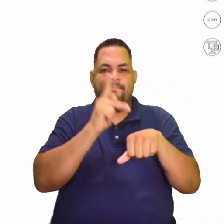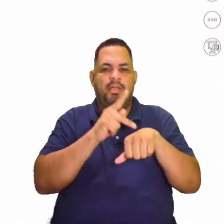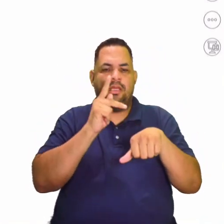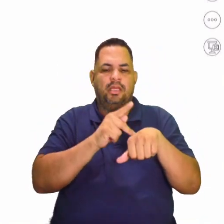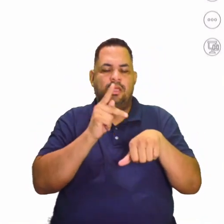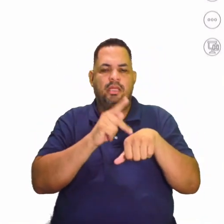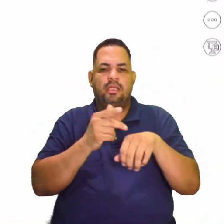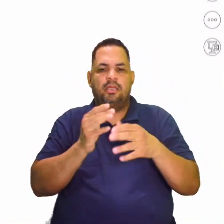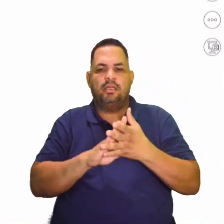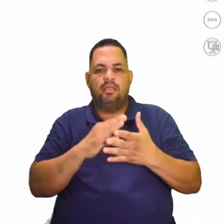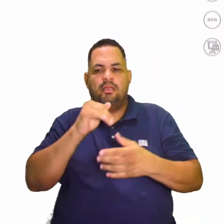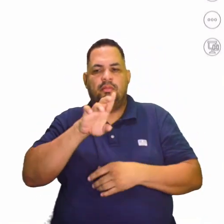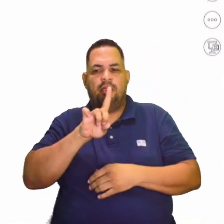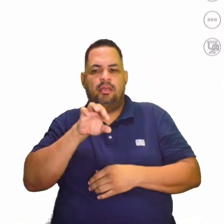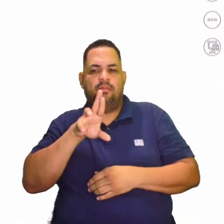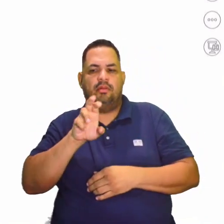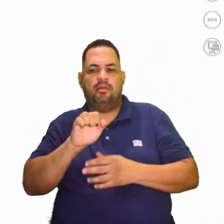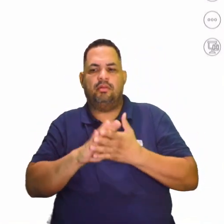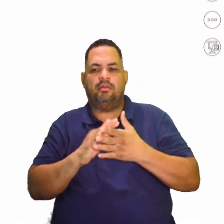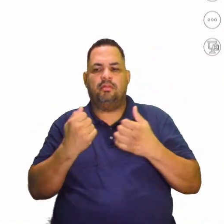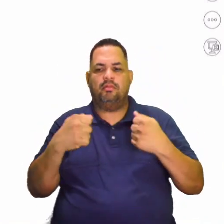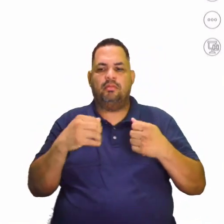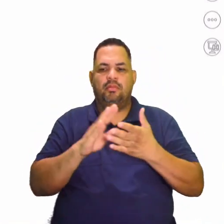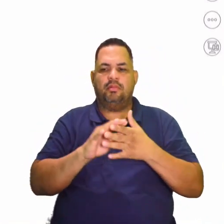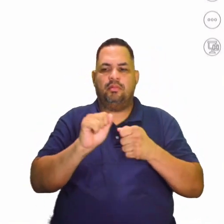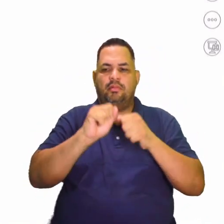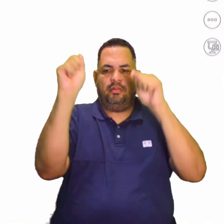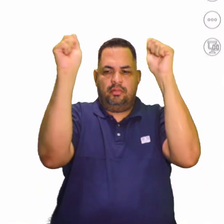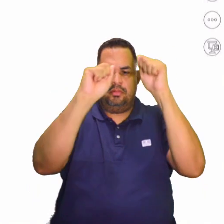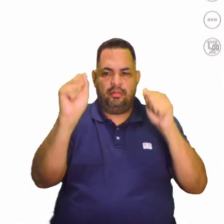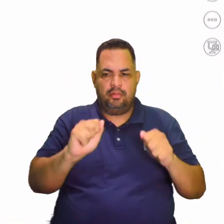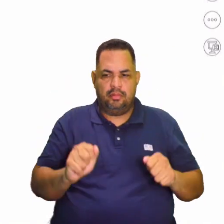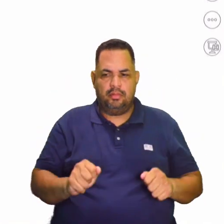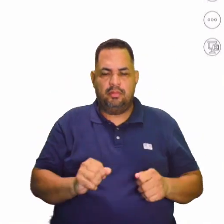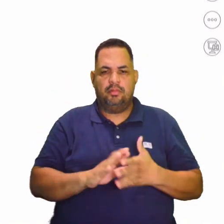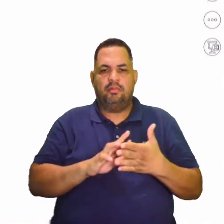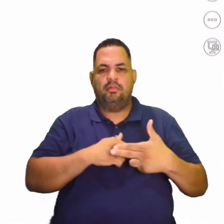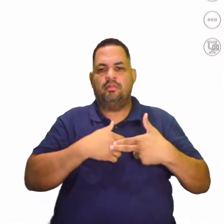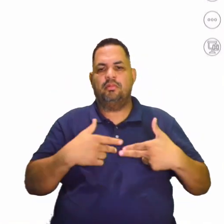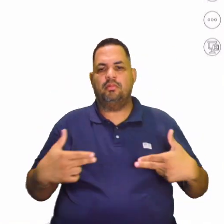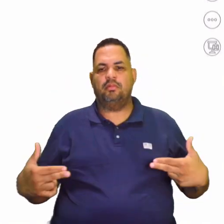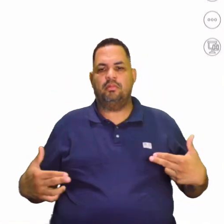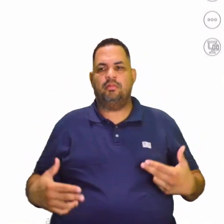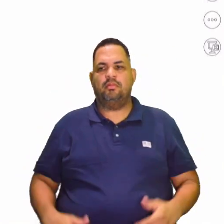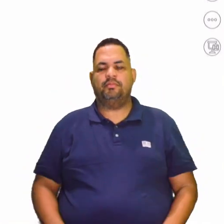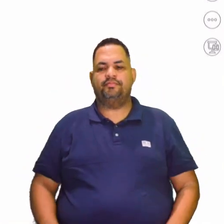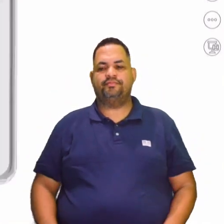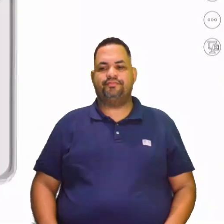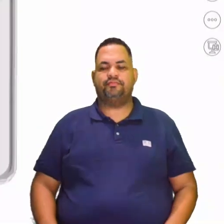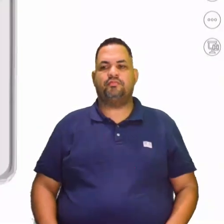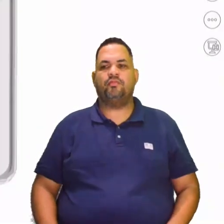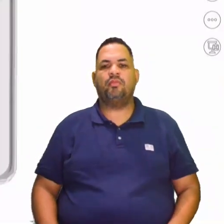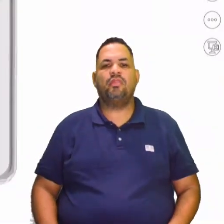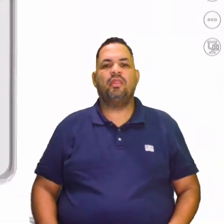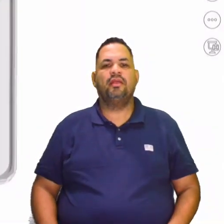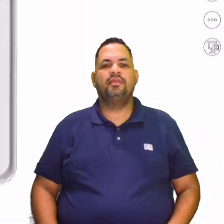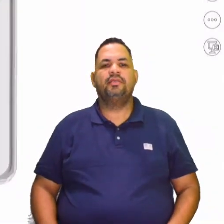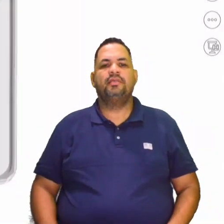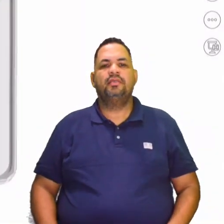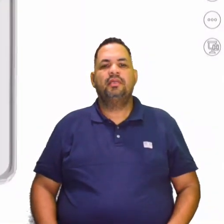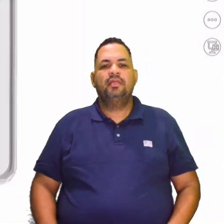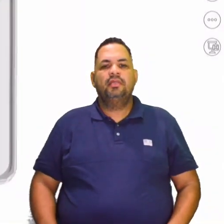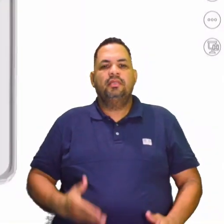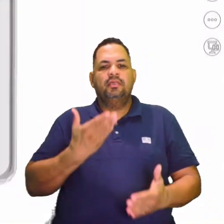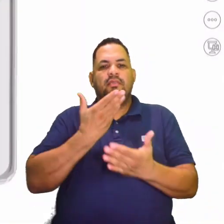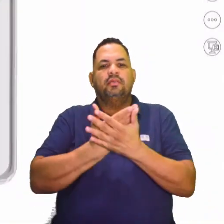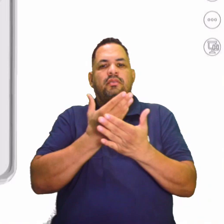pedra, mármore, né? Pode fazer escultura, estátuas e muitas outras coisas.